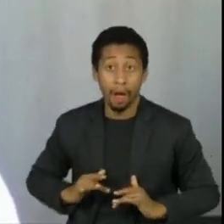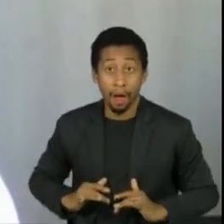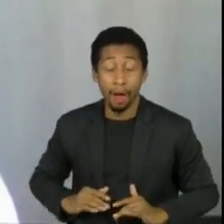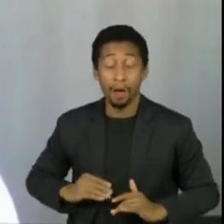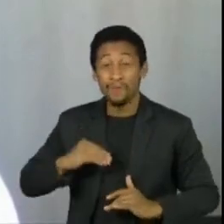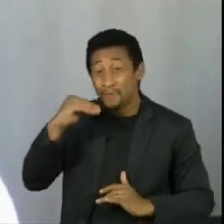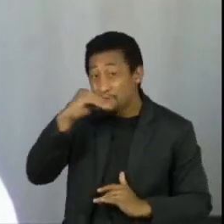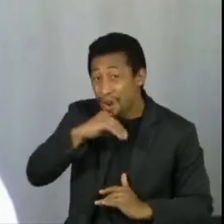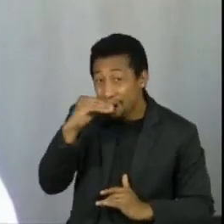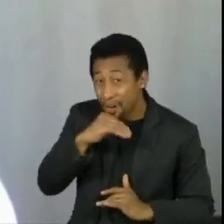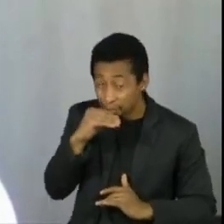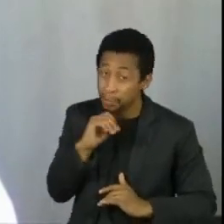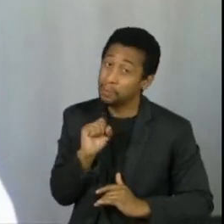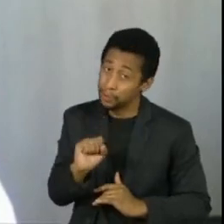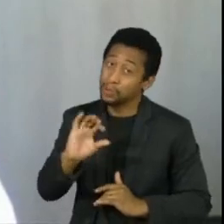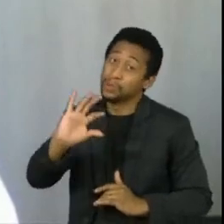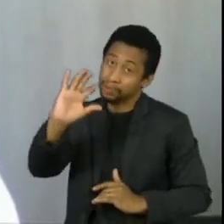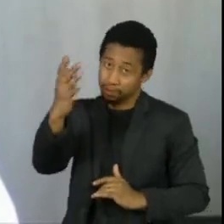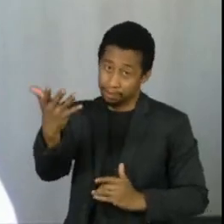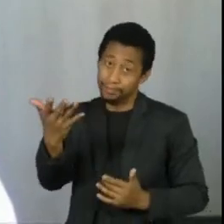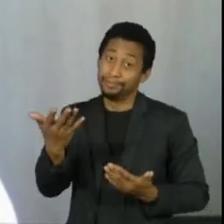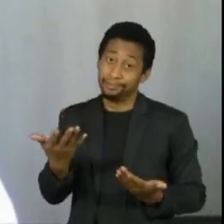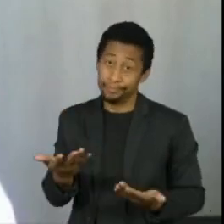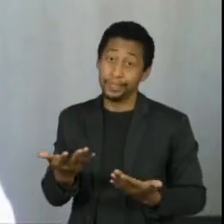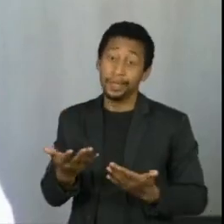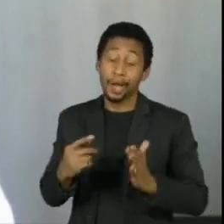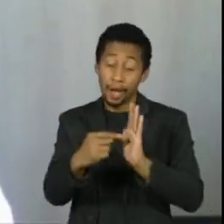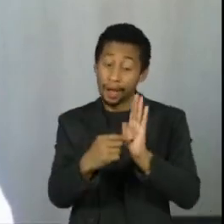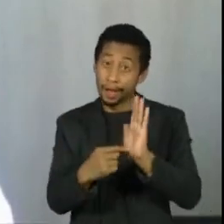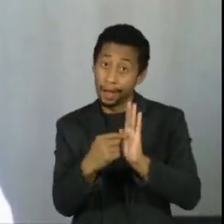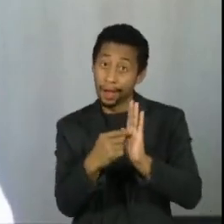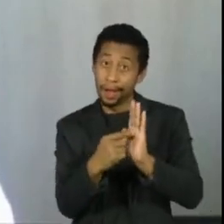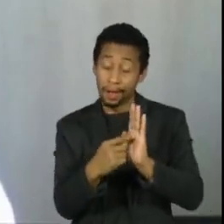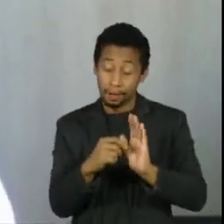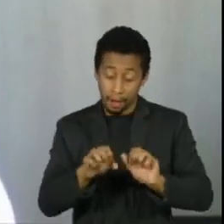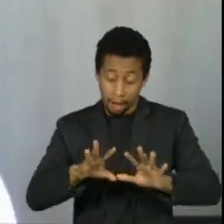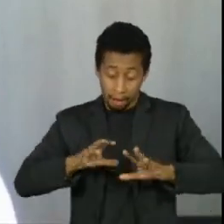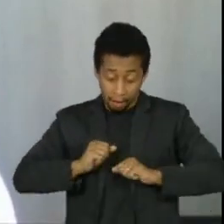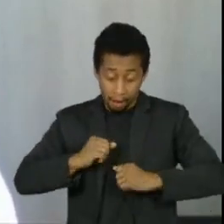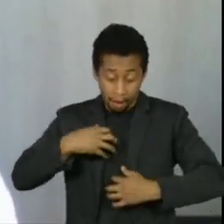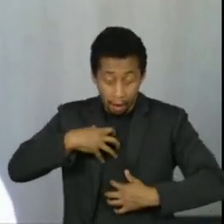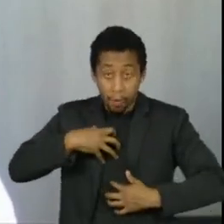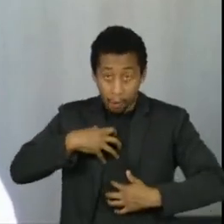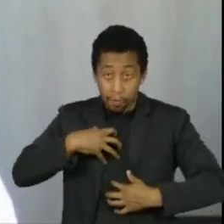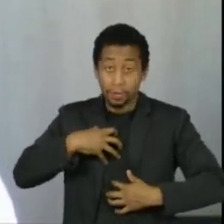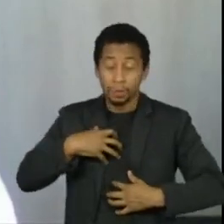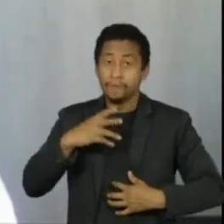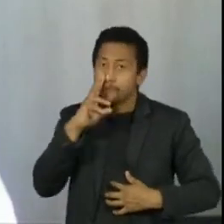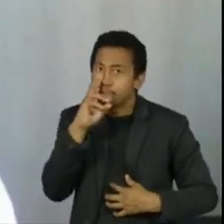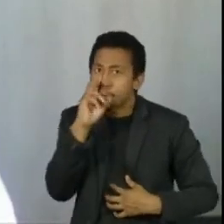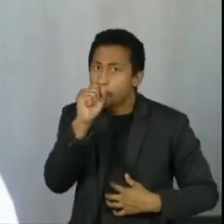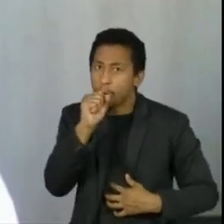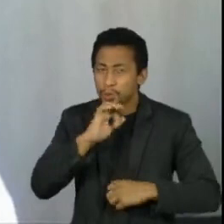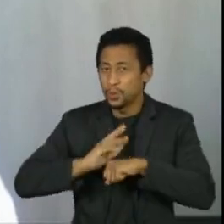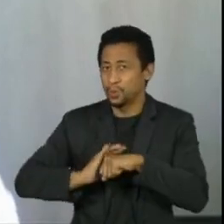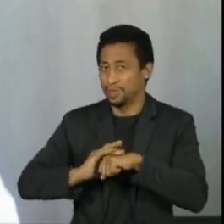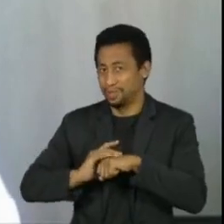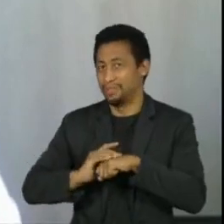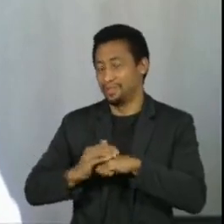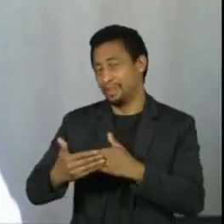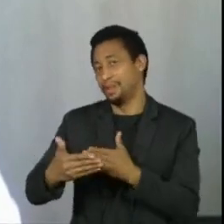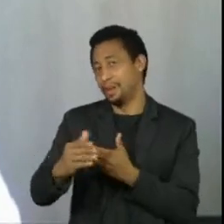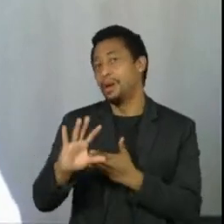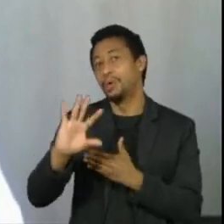uma janela de oportunidade para surgir um mutante resistente, né? Também é importante seguir à risca